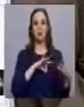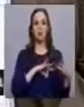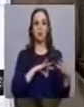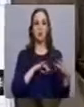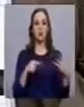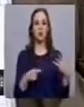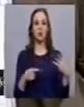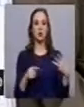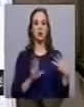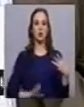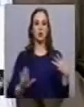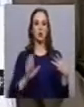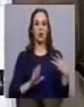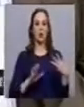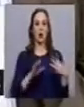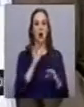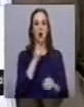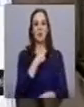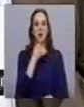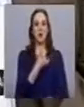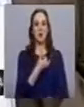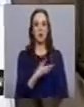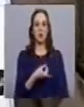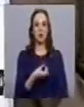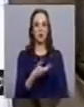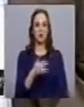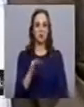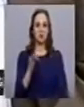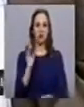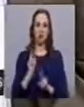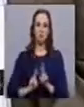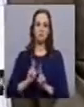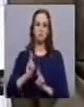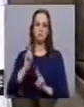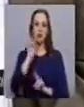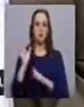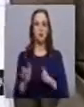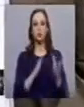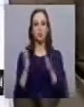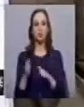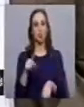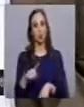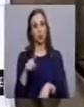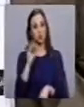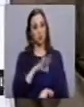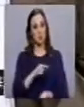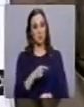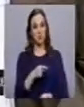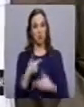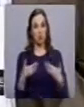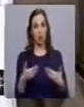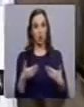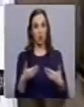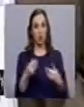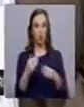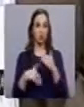fosse atualizado desde maio de 74 até hoje, de acordo com a inflação e a produtividade, provavelmente hoje já estávamos com um salário mínimo nacional